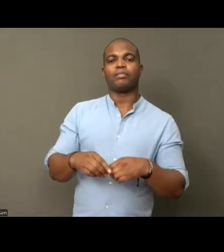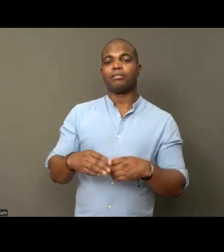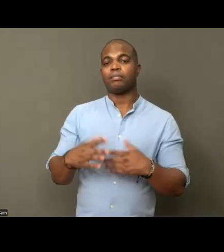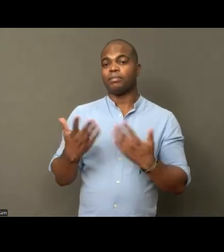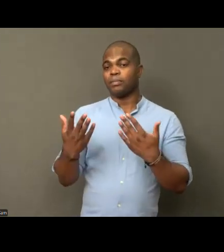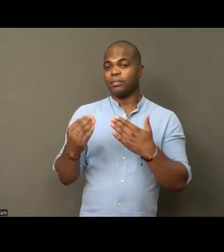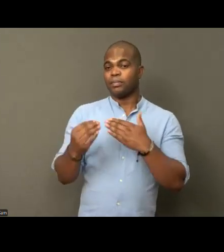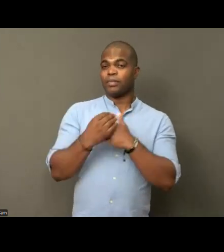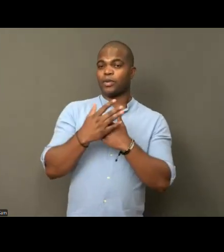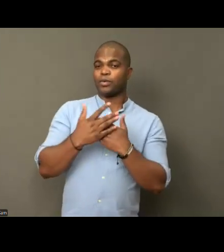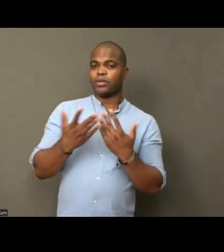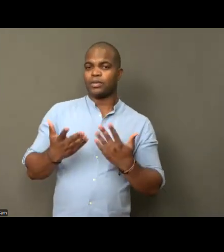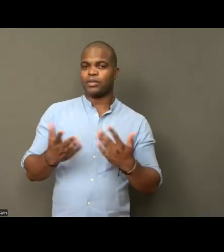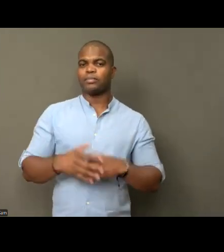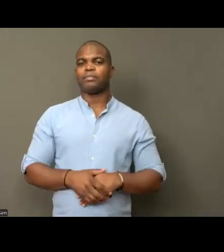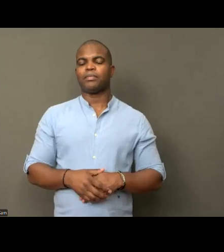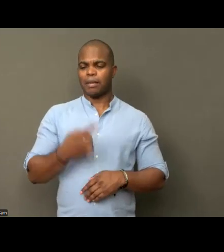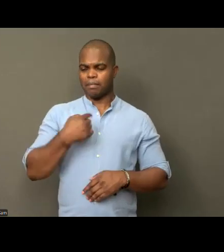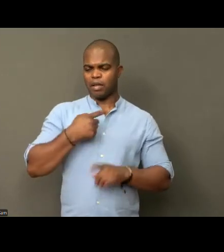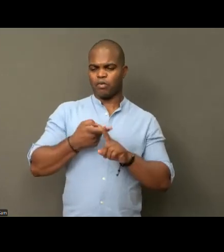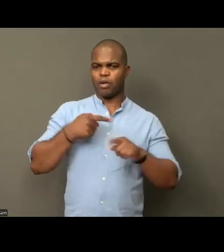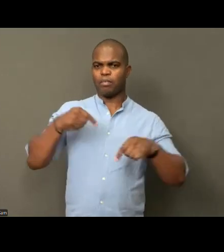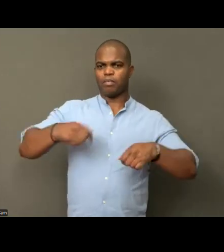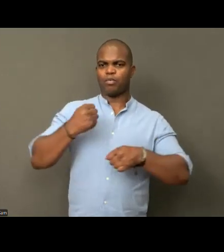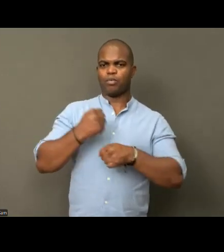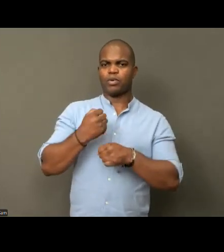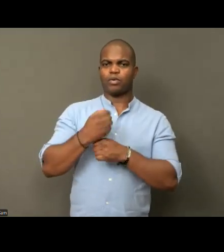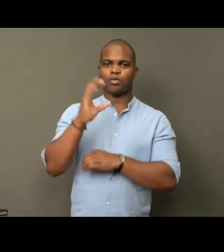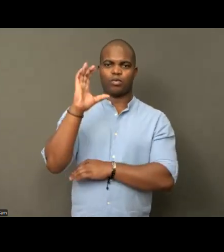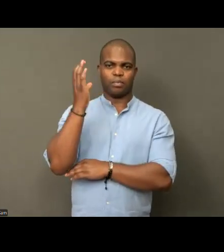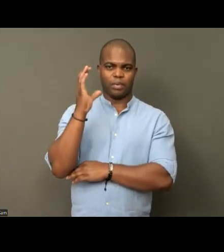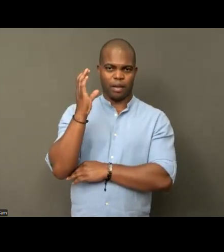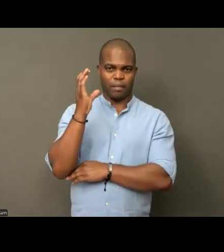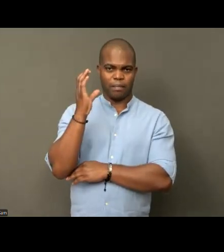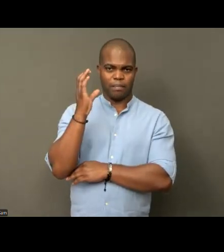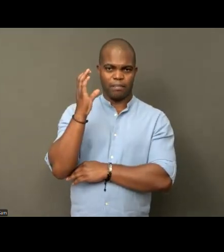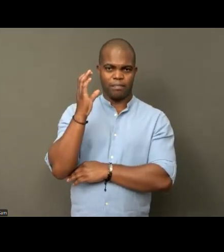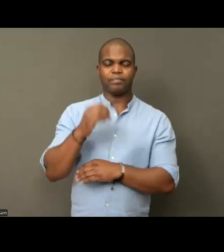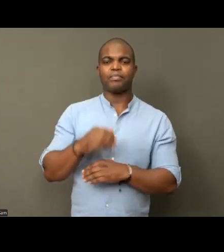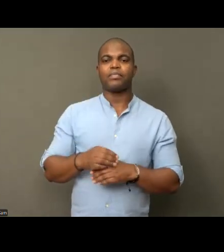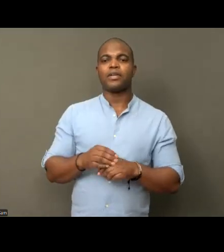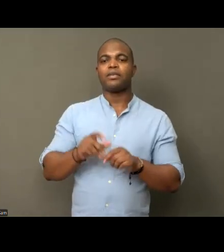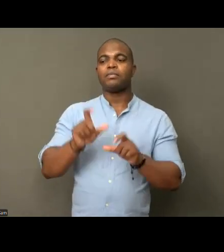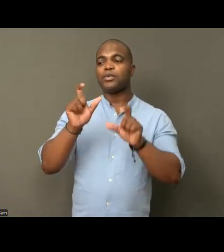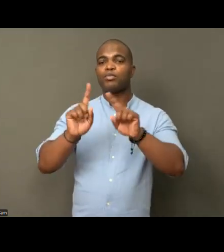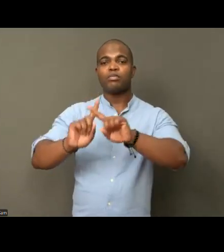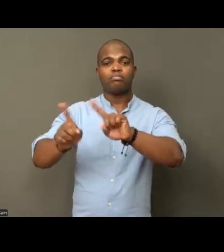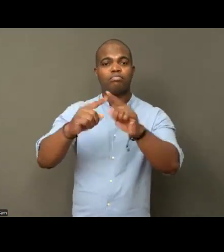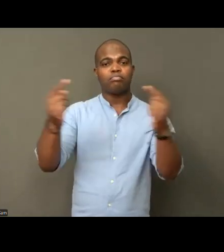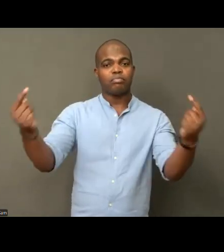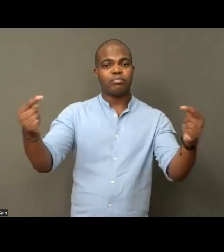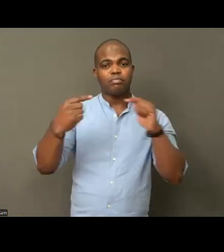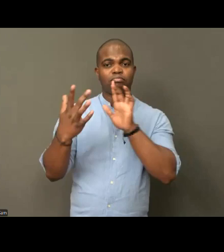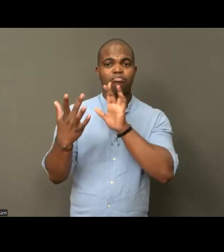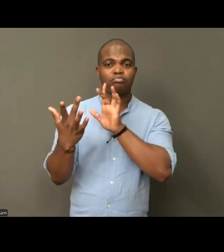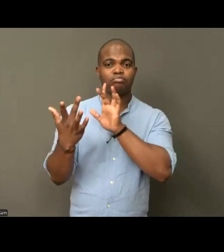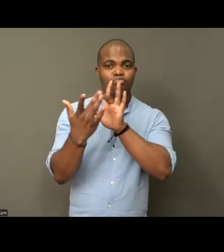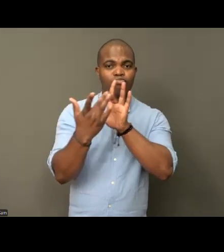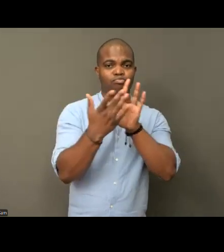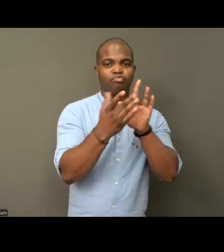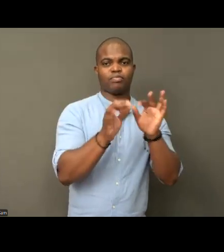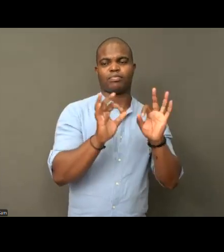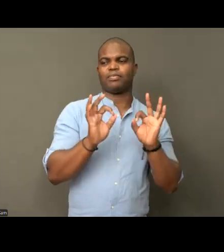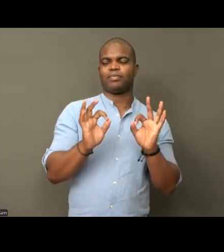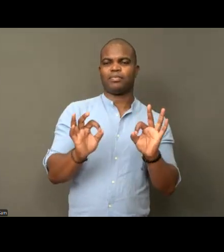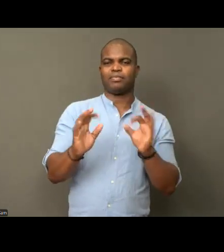todos people that are connected as and pessoas will que estão participate in this conectadas e que estão a very participar important webinar. neste webinar As muito you